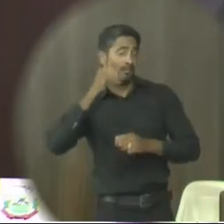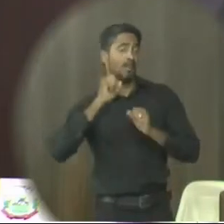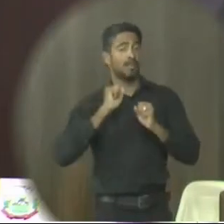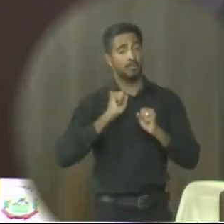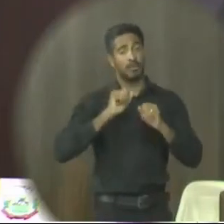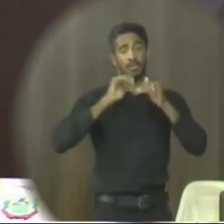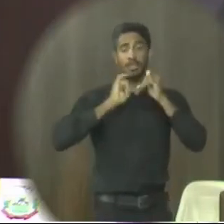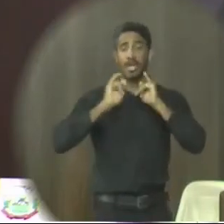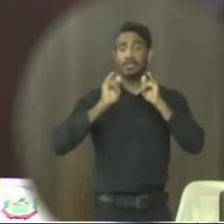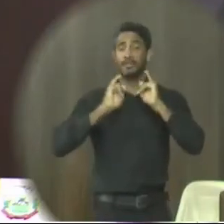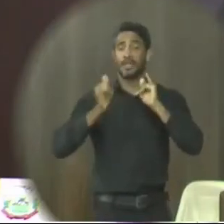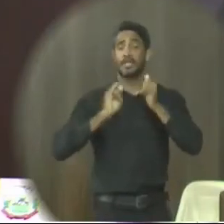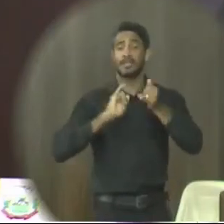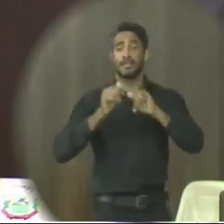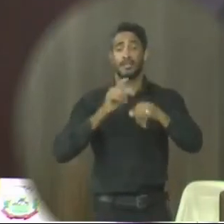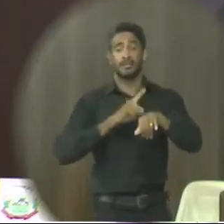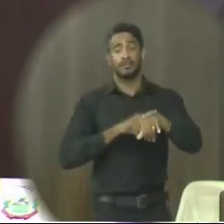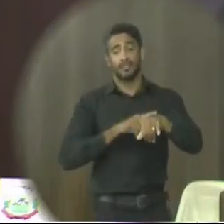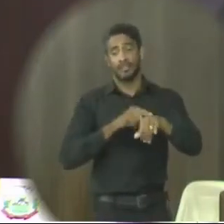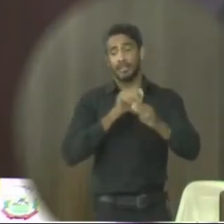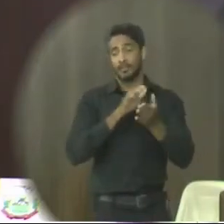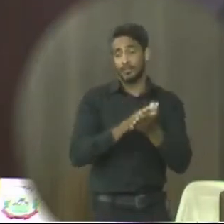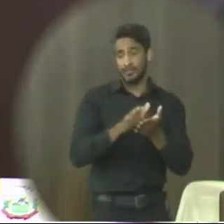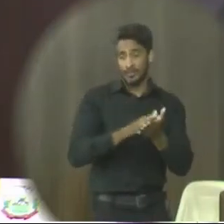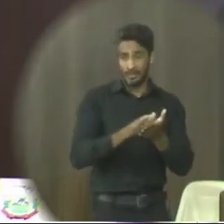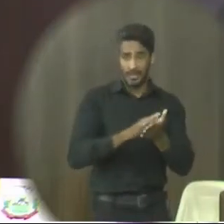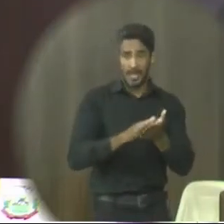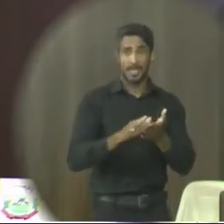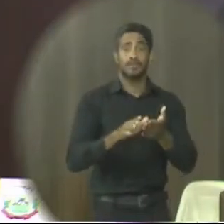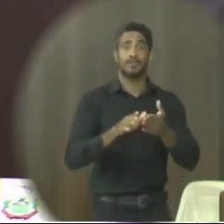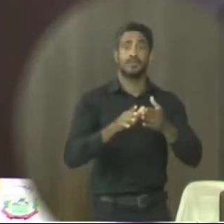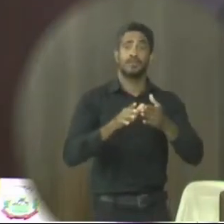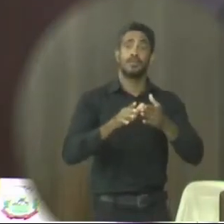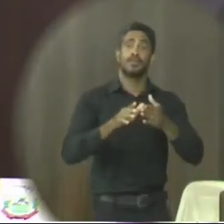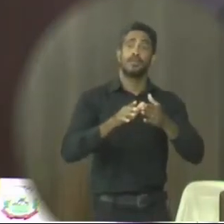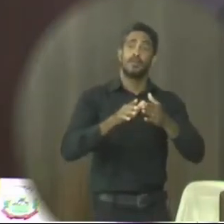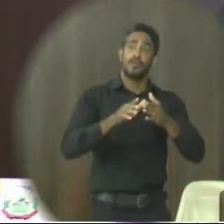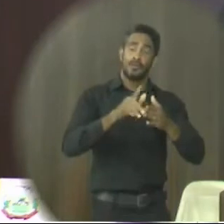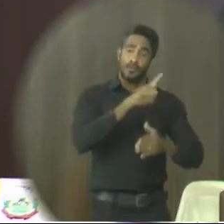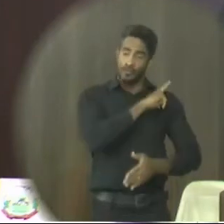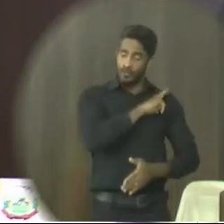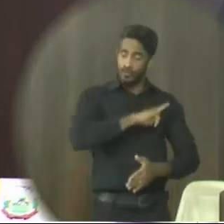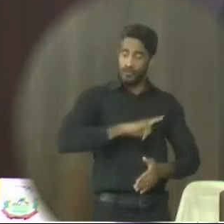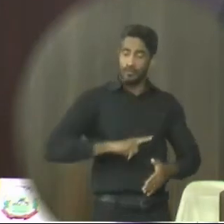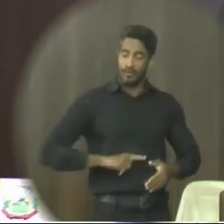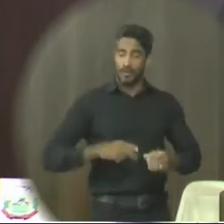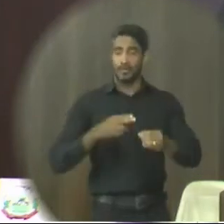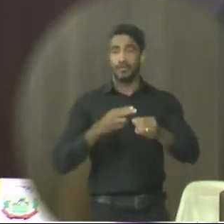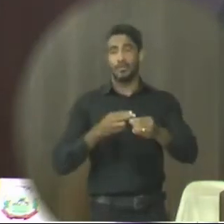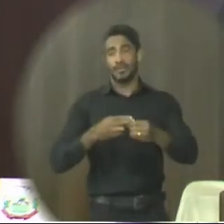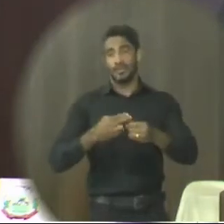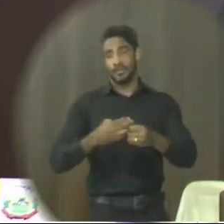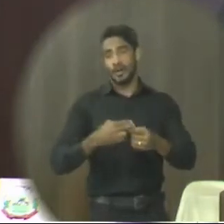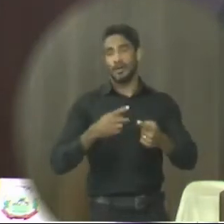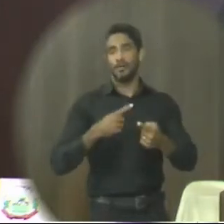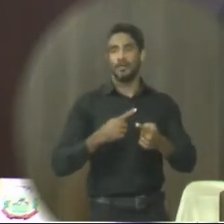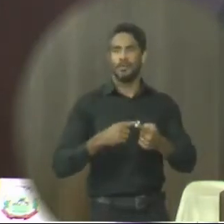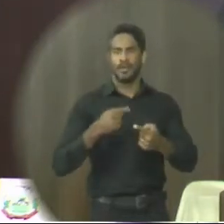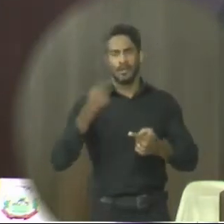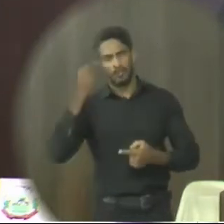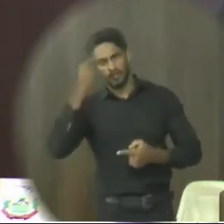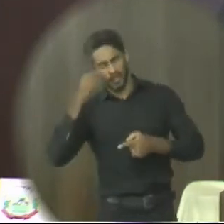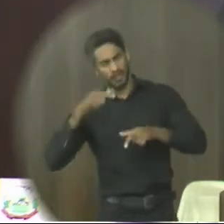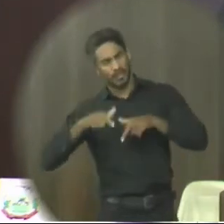a divulgação em tempo real das despesas de receita do governo municipal. Haja vista que ordena-se